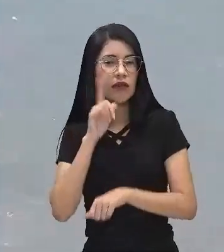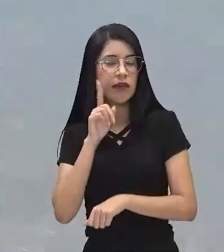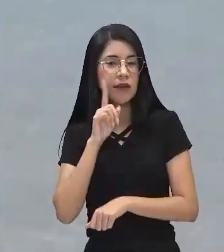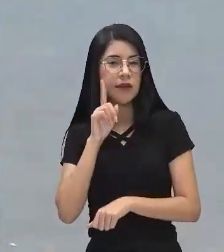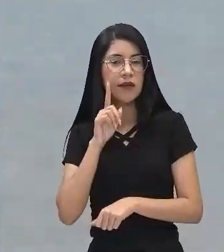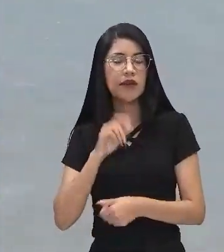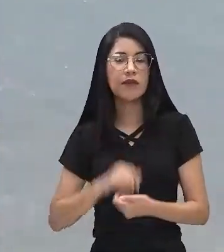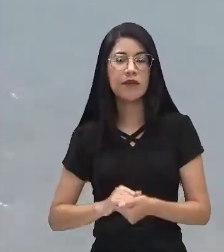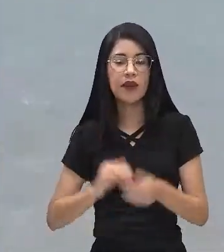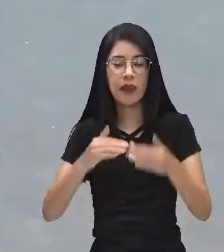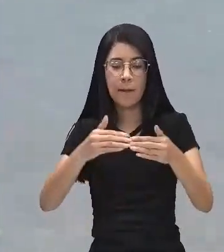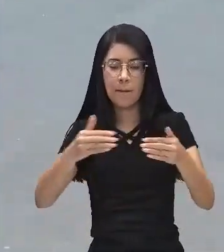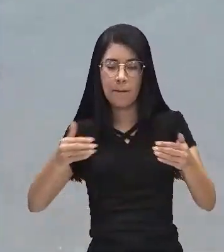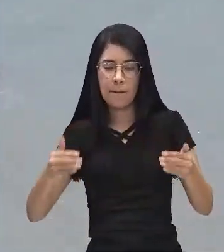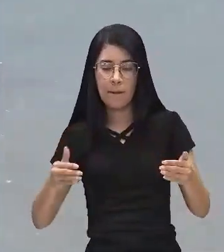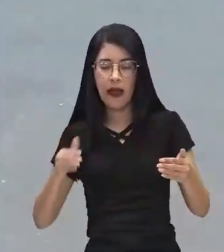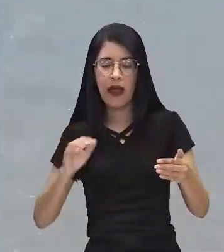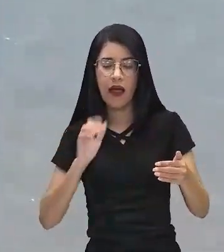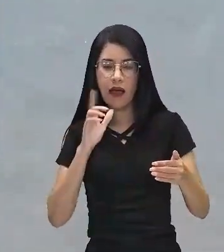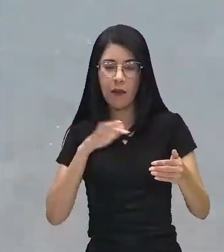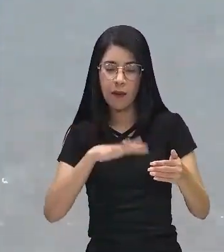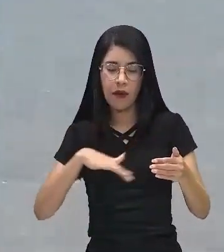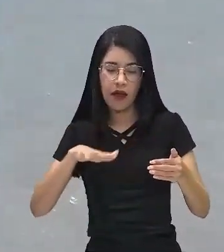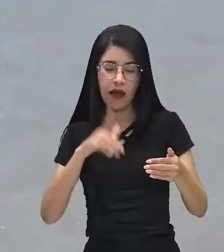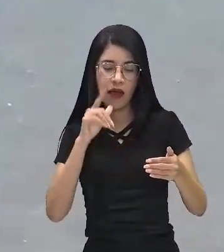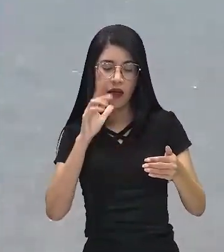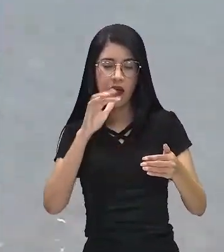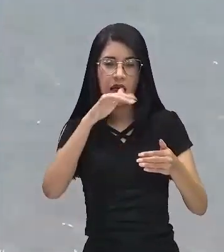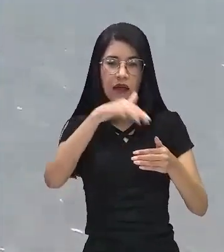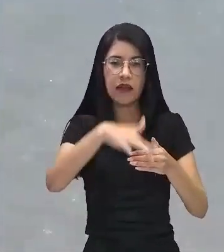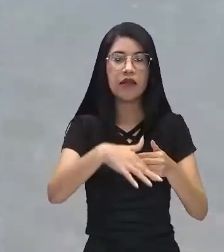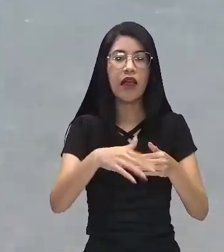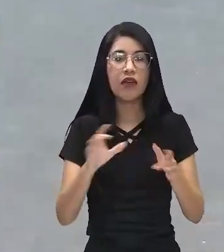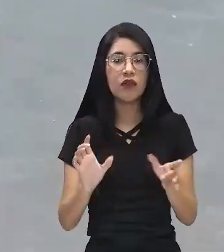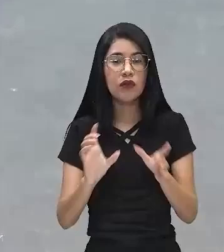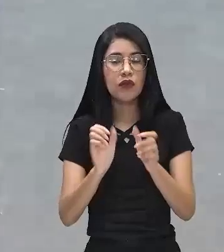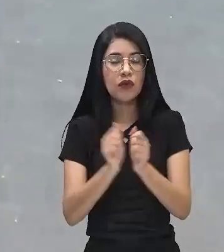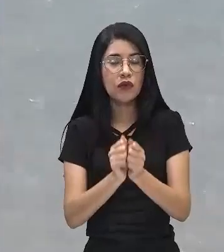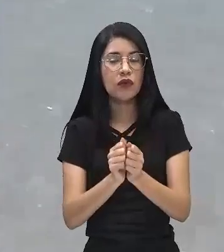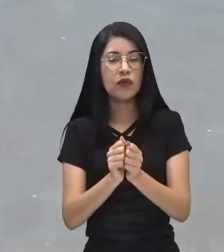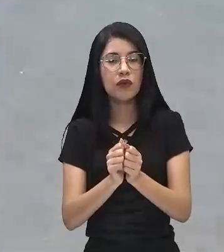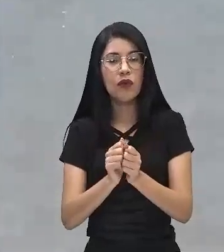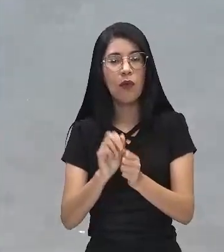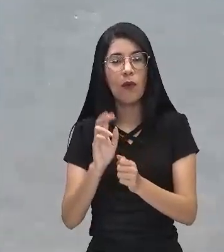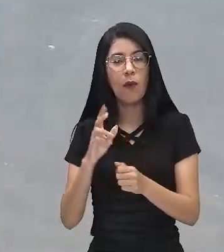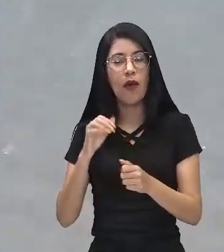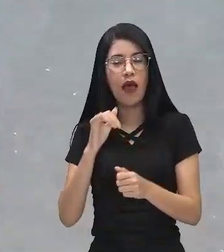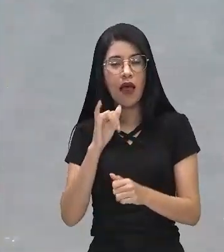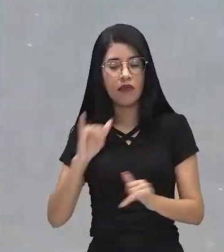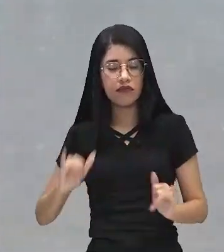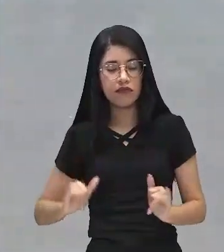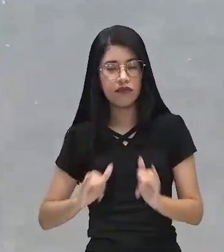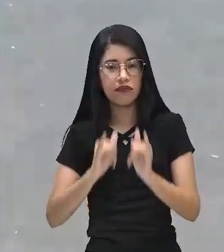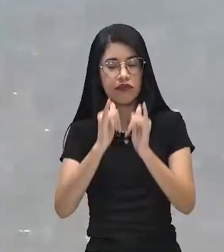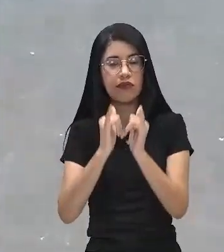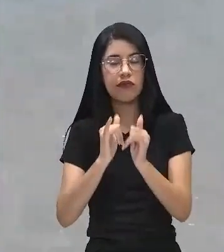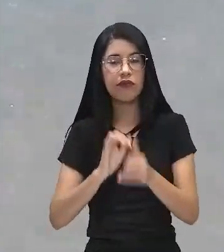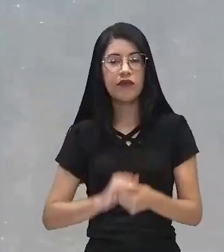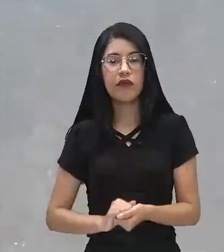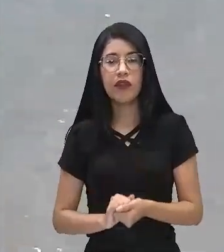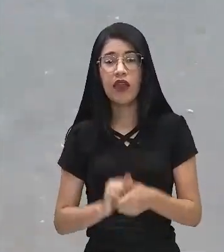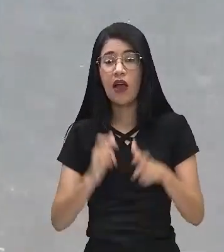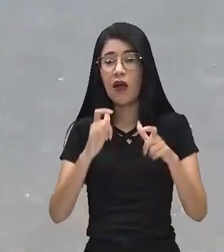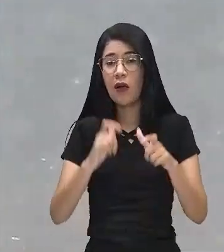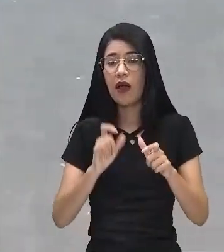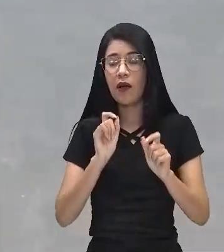Essa represa tem aqui uma hidrelétrica associada a ela. Lembrem vocês que uma hidroelétrica é um local onde